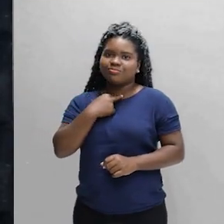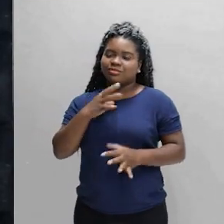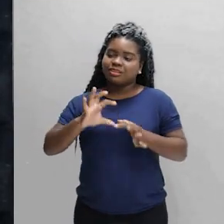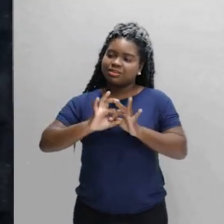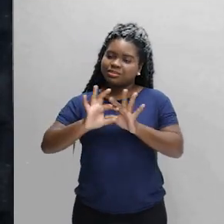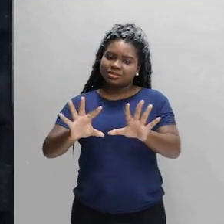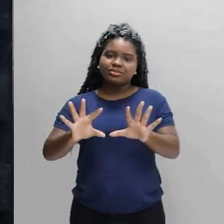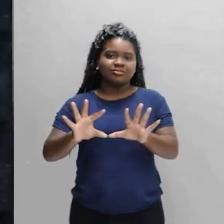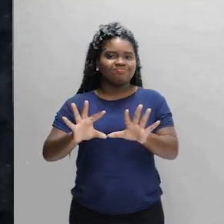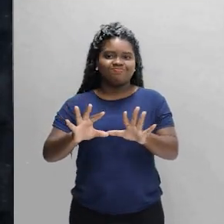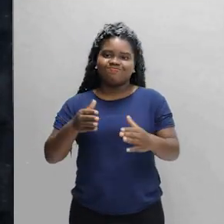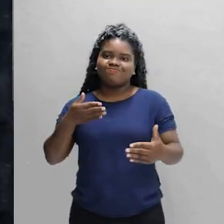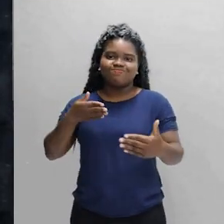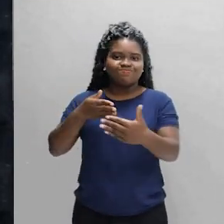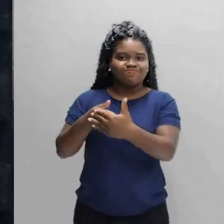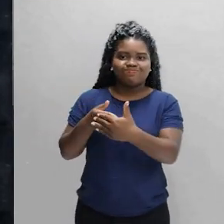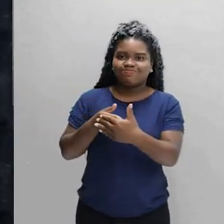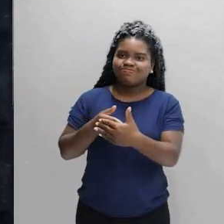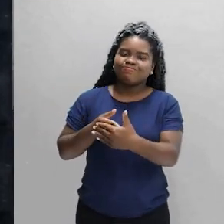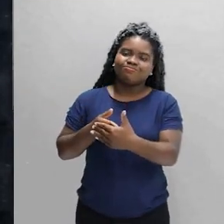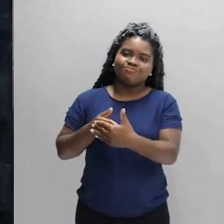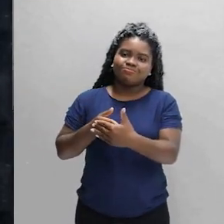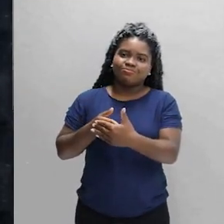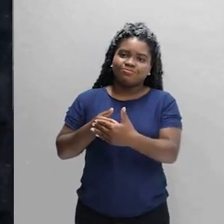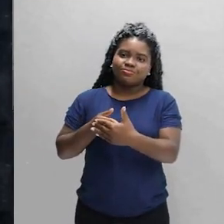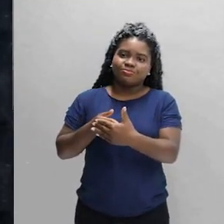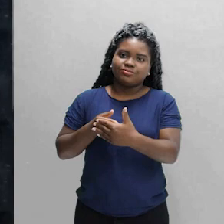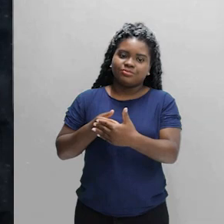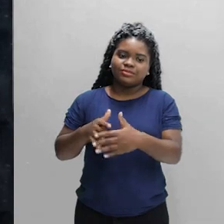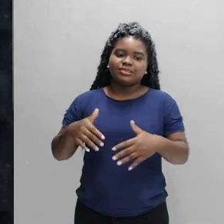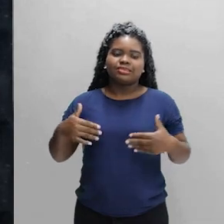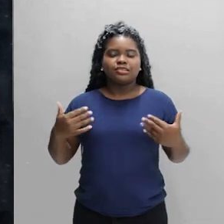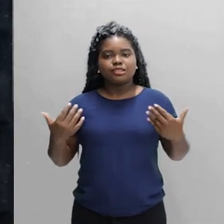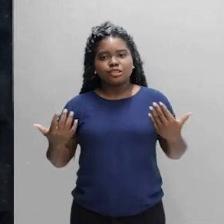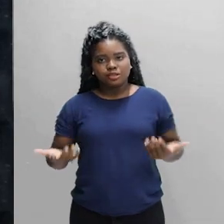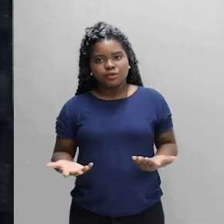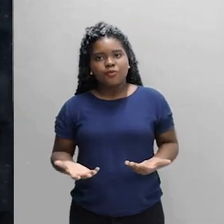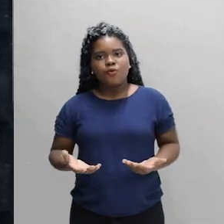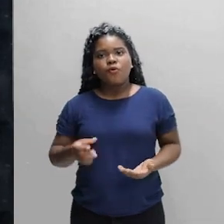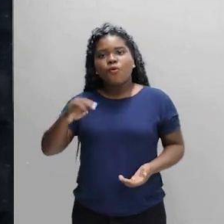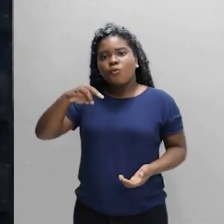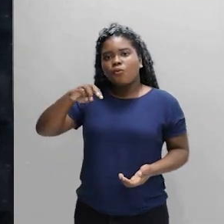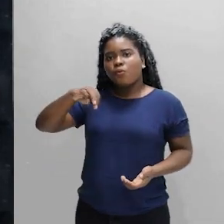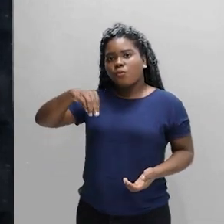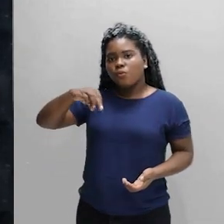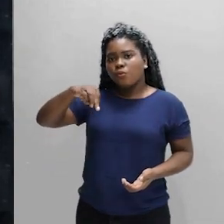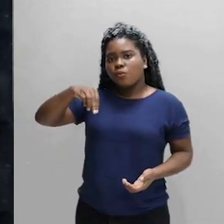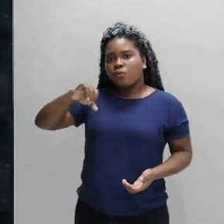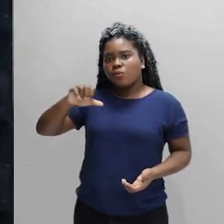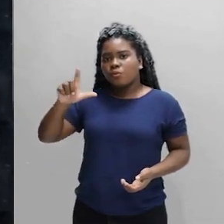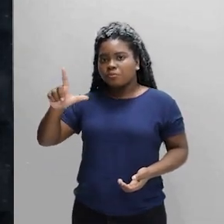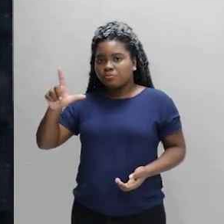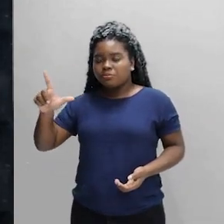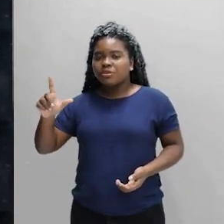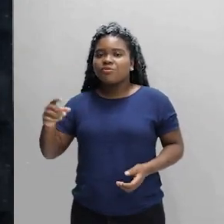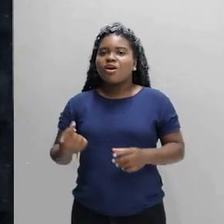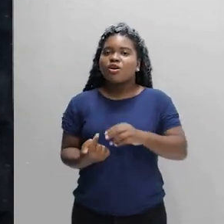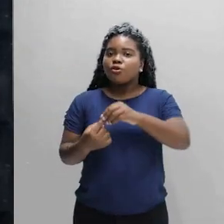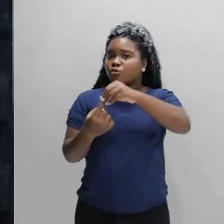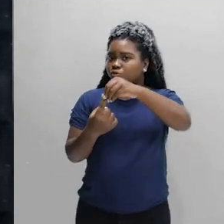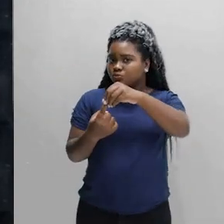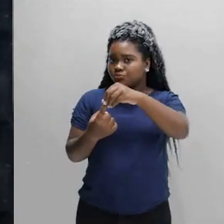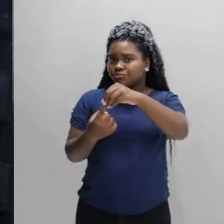precisa ser limitada, cerceada. Esse seria, segundo o Stuart Mill, o único fim, a única finalidade